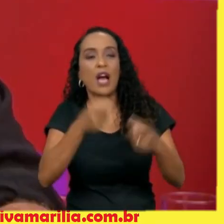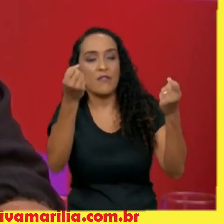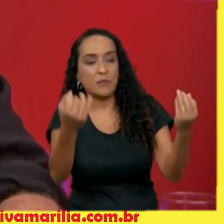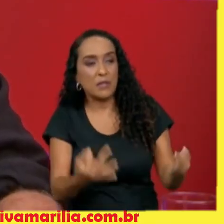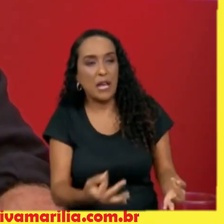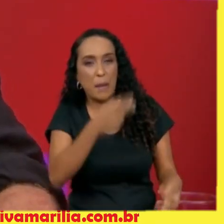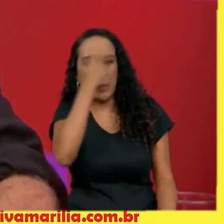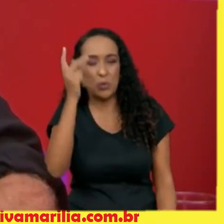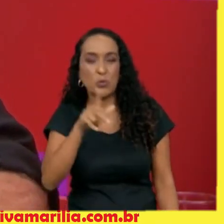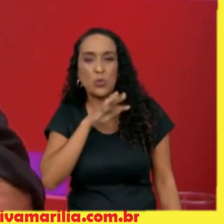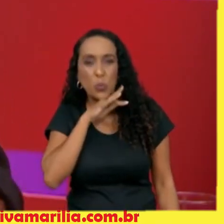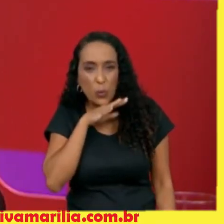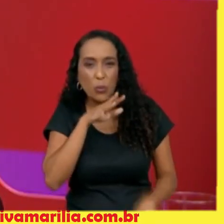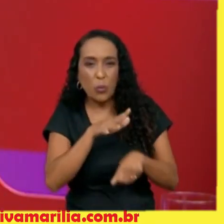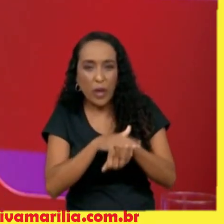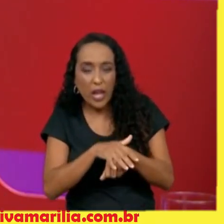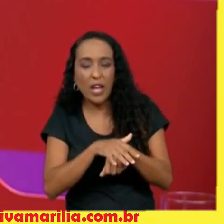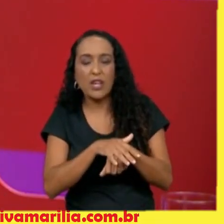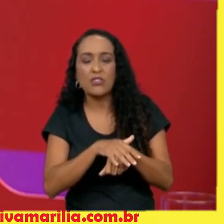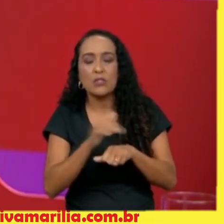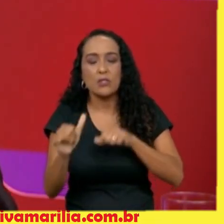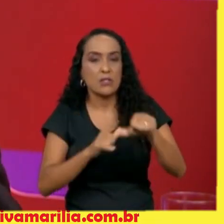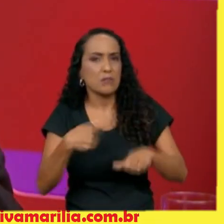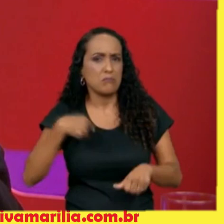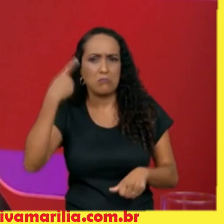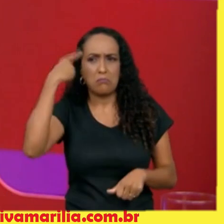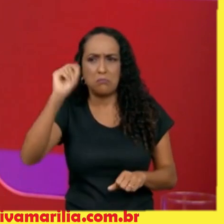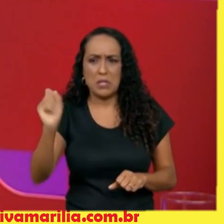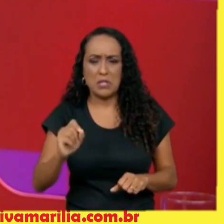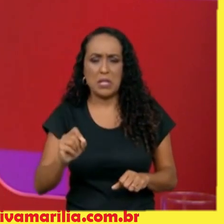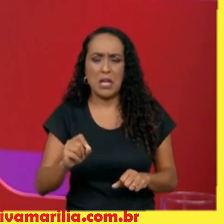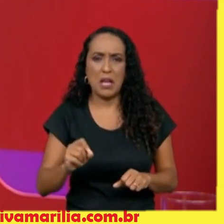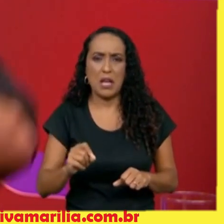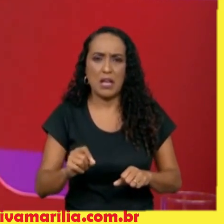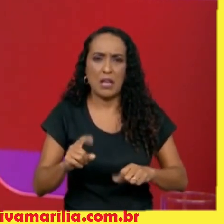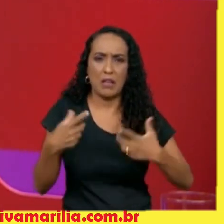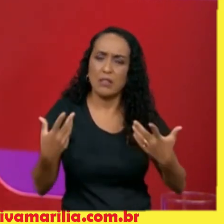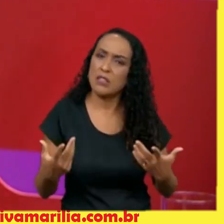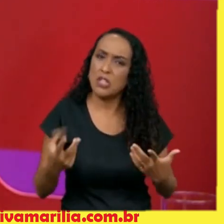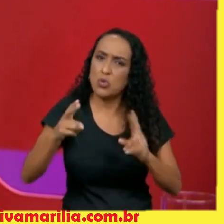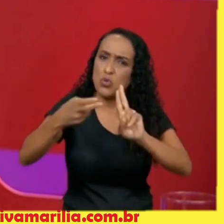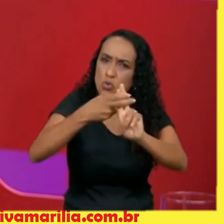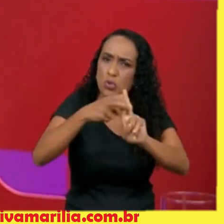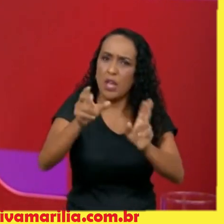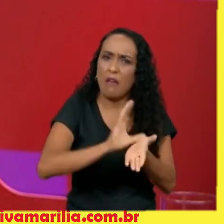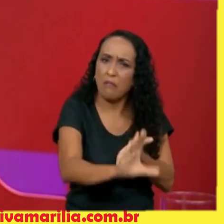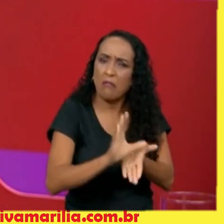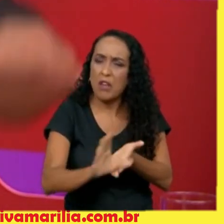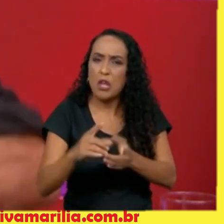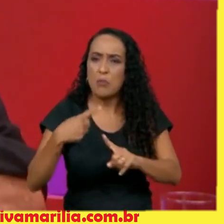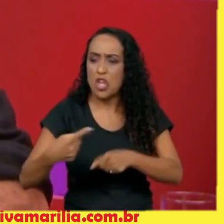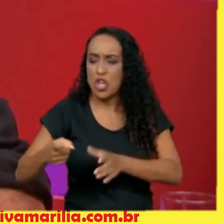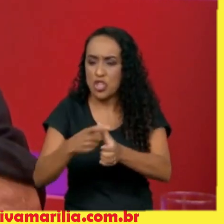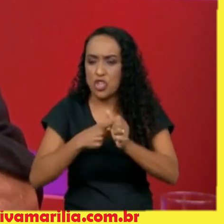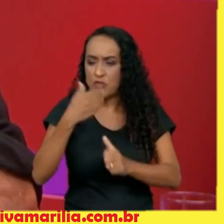fica doente, não sei o que e tal, entendeu? E ele não vai achar porque o SUS é subfinanciado, porque a dívida pública rouba tudo e